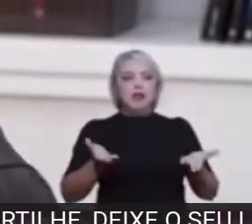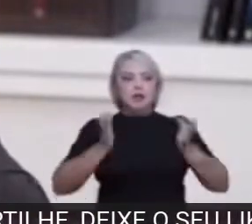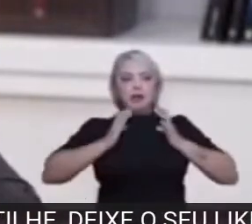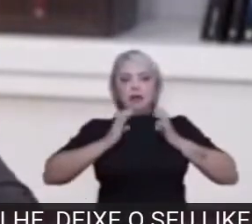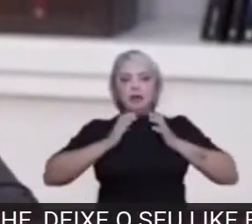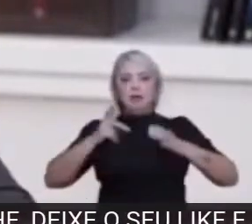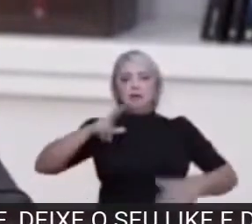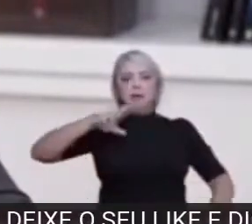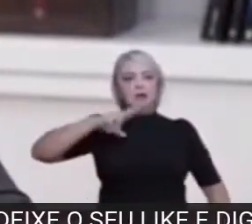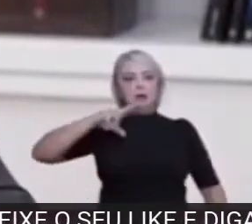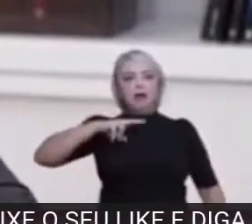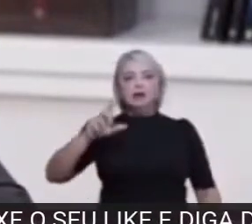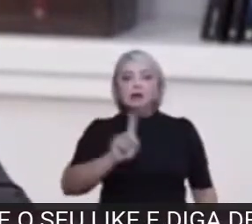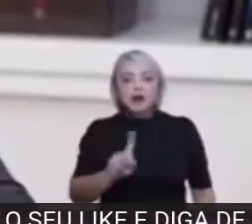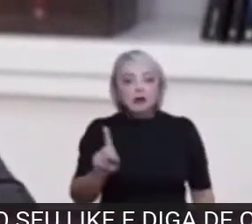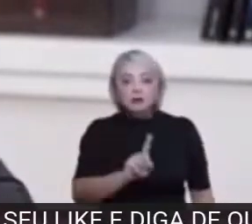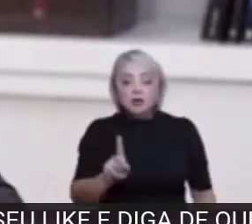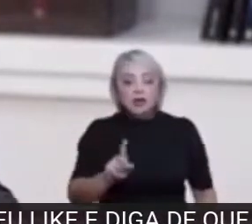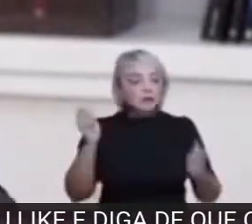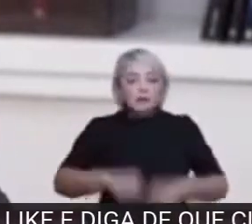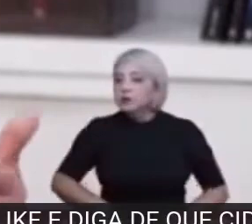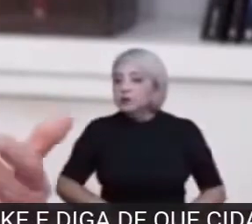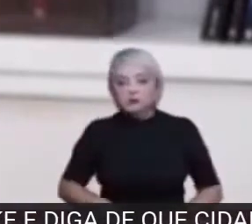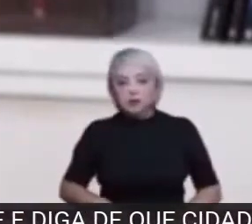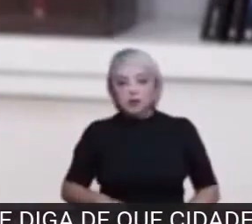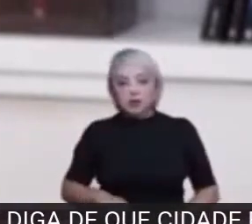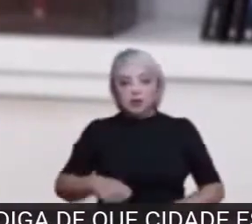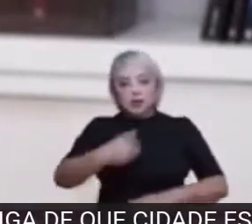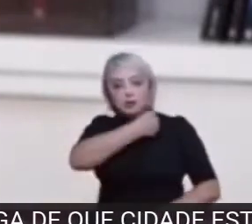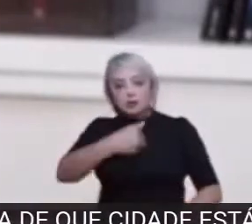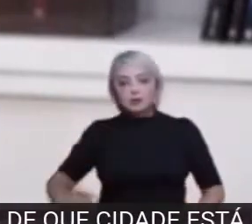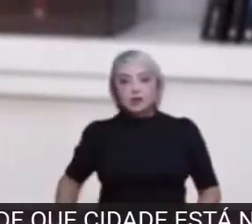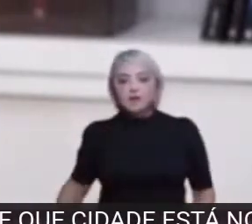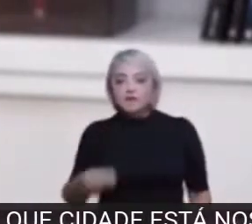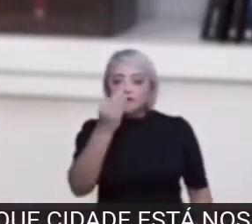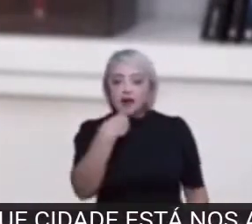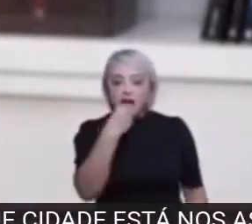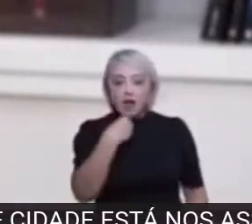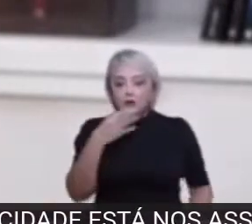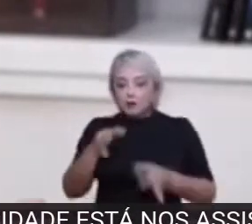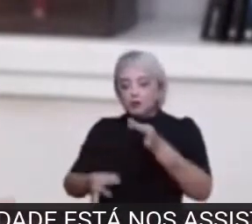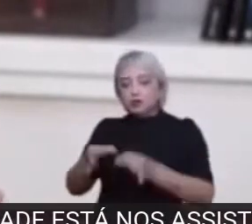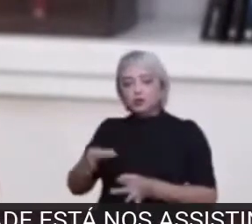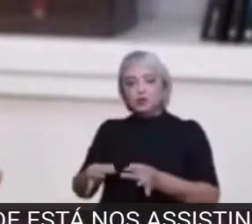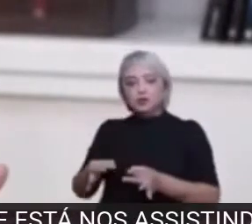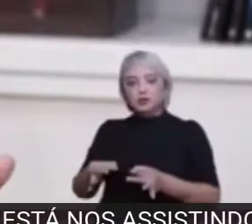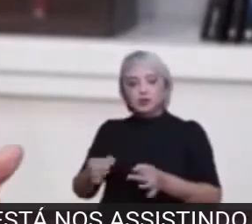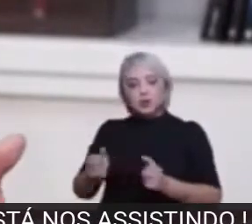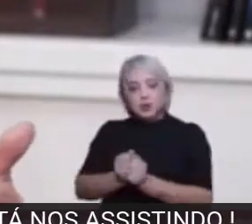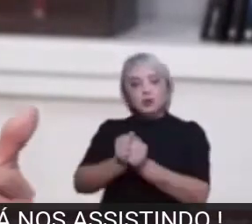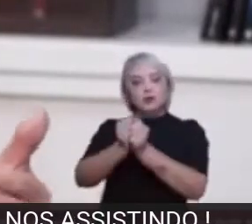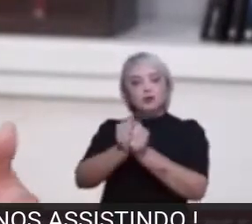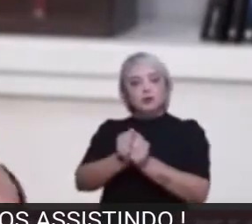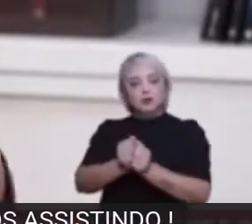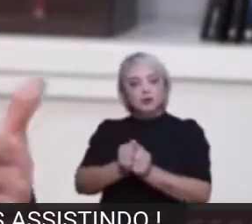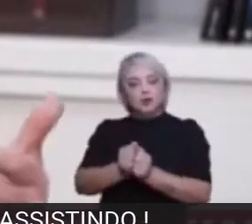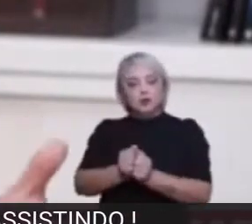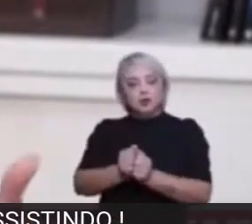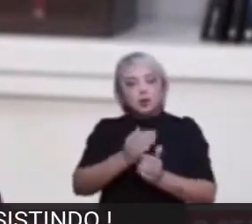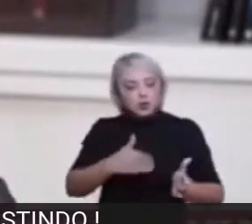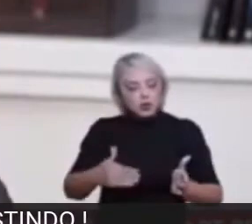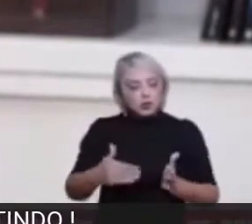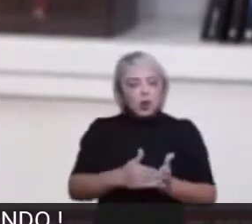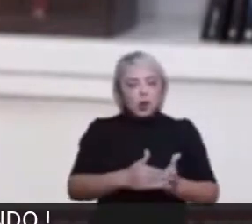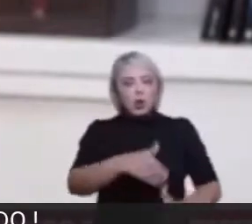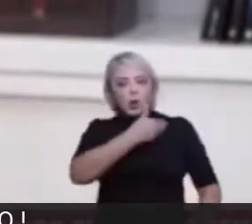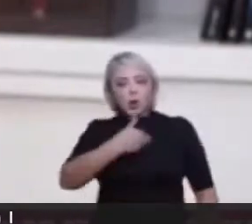Não existe possibilidade de o Estado ser fraco e ser justo ao mesmo tempo. Todos os Estados em que o povo tem boa